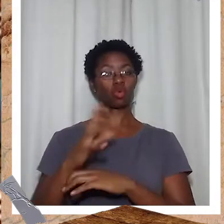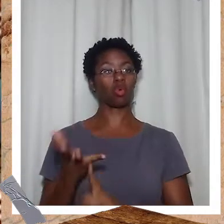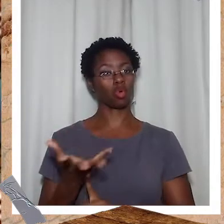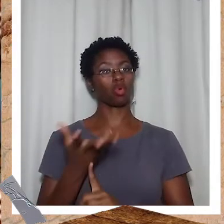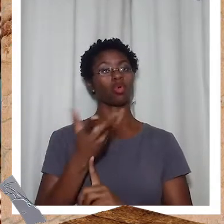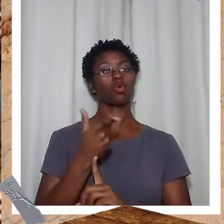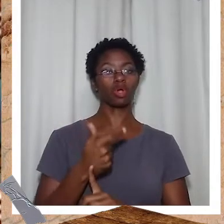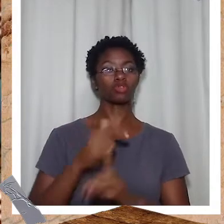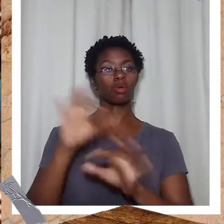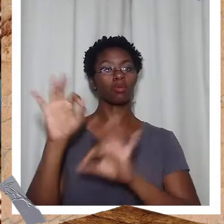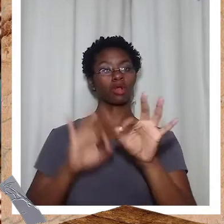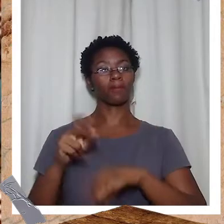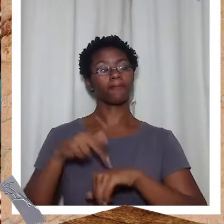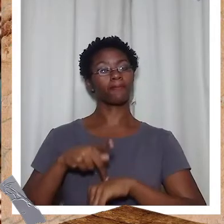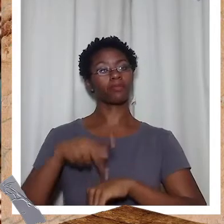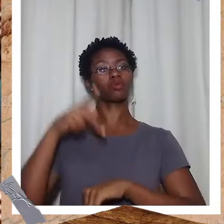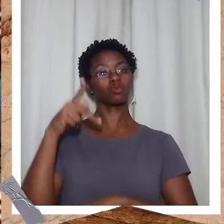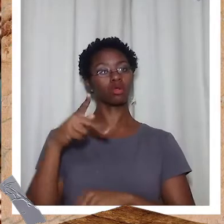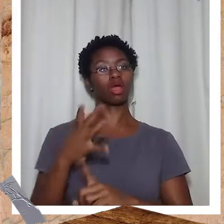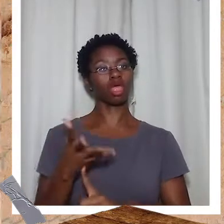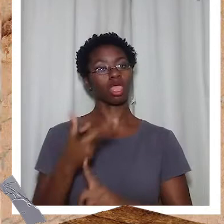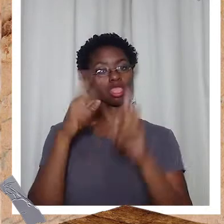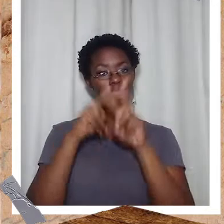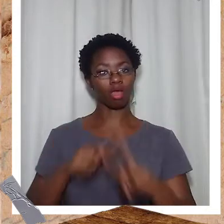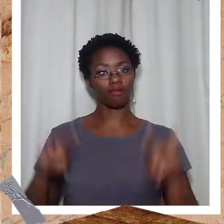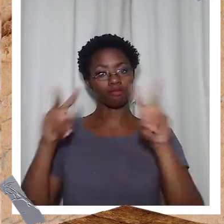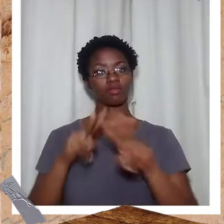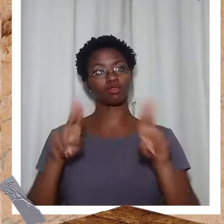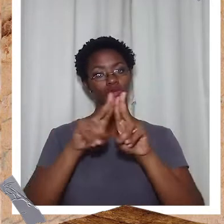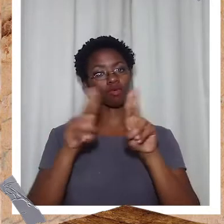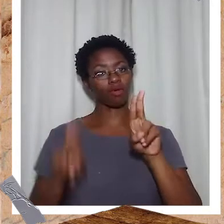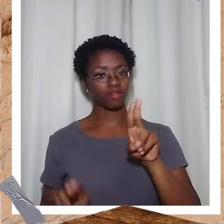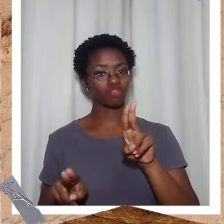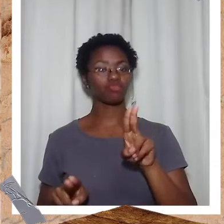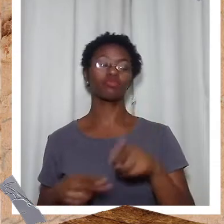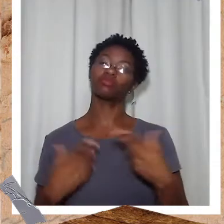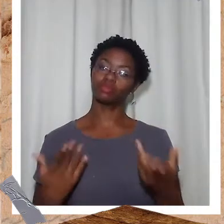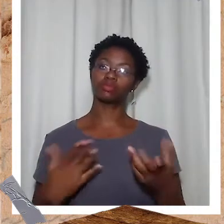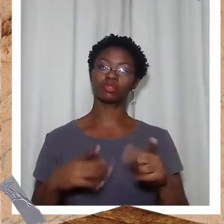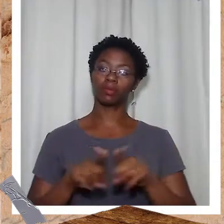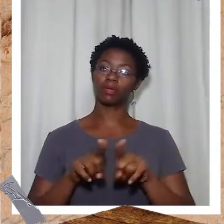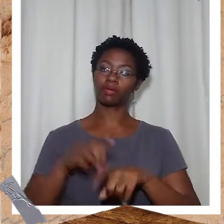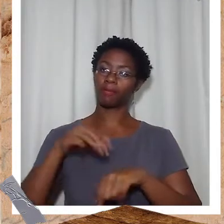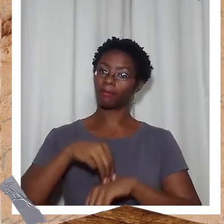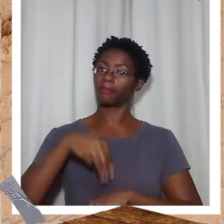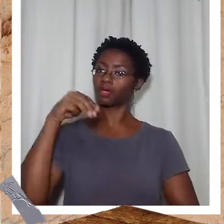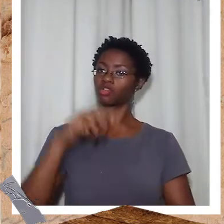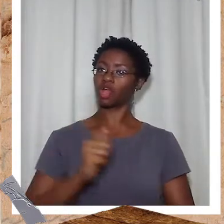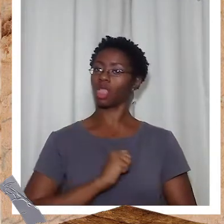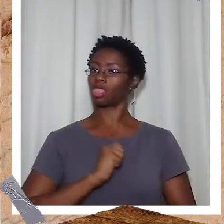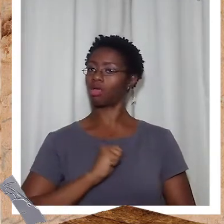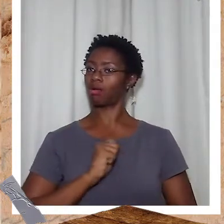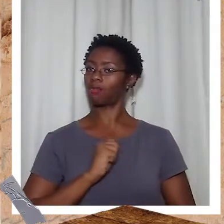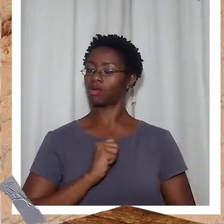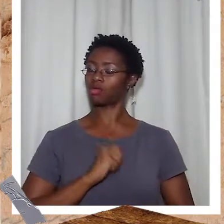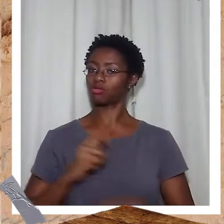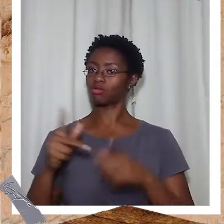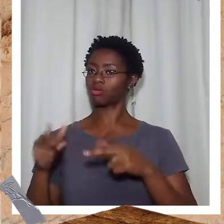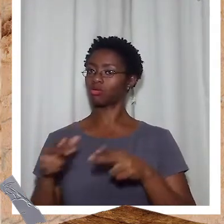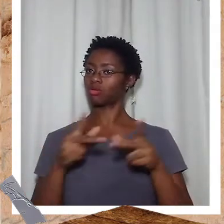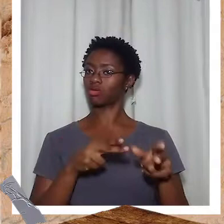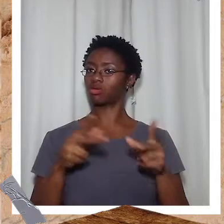pelo Programa de Pós-Graduação em Artes Visuais da UFRJ e mestre em antropologia pela